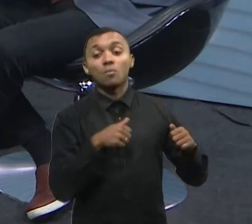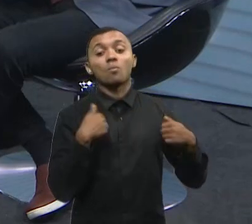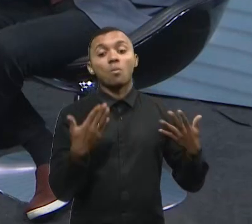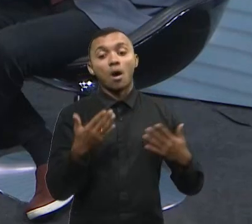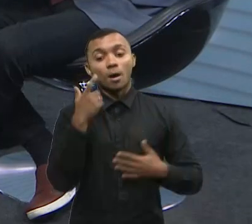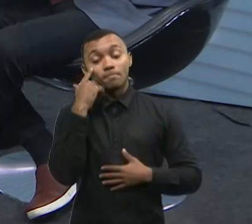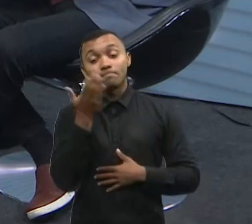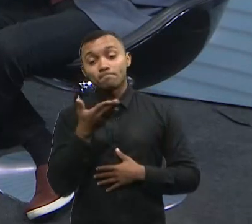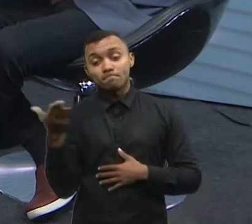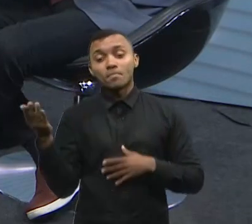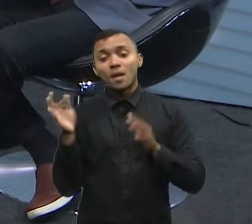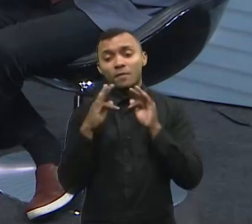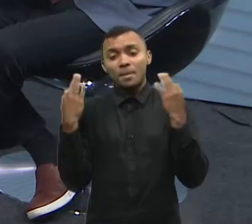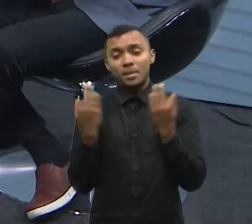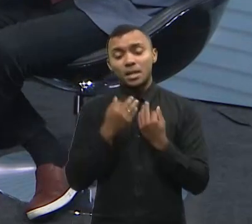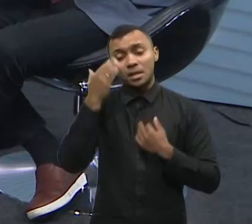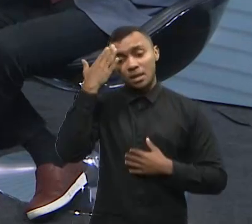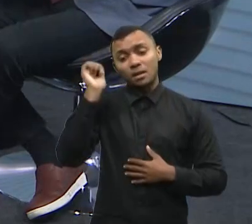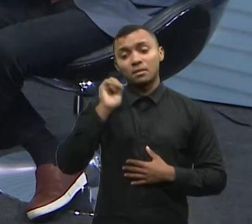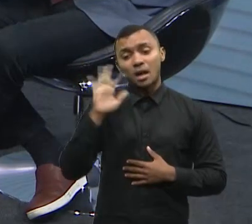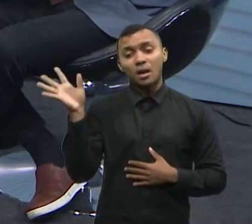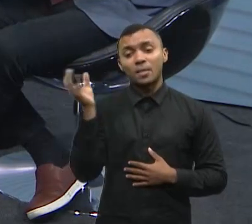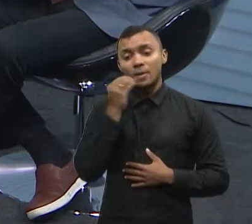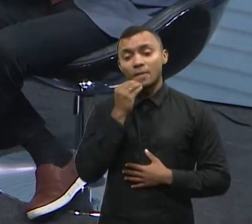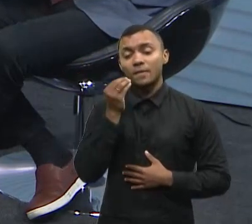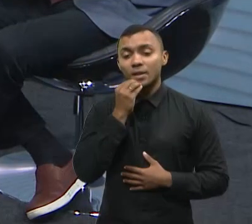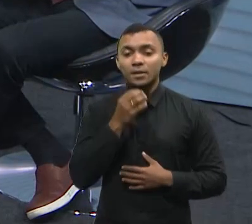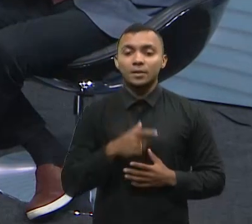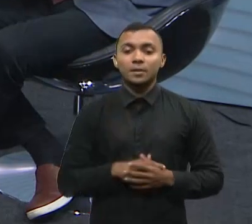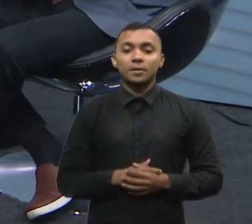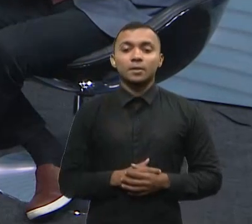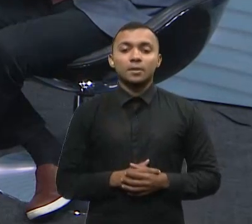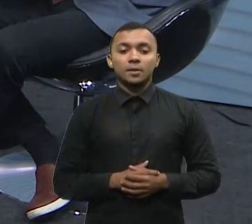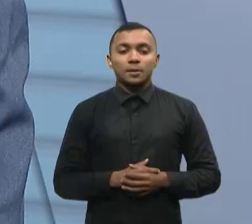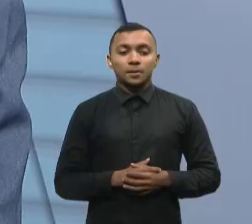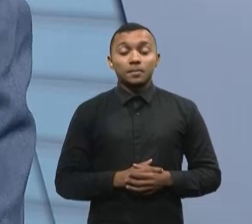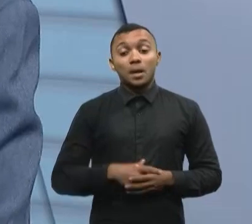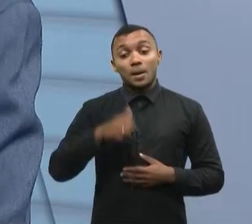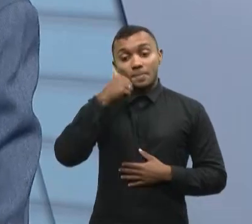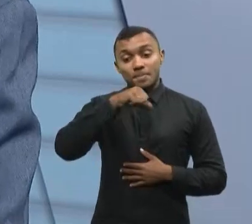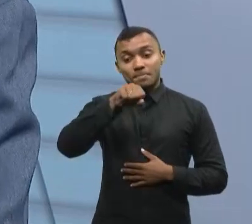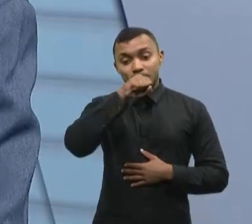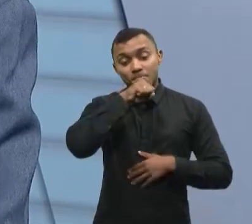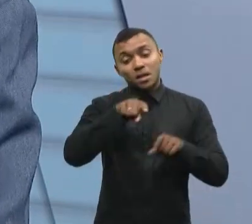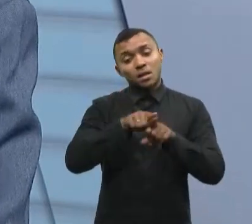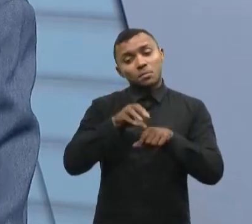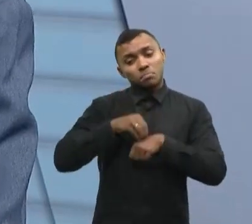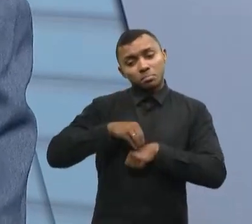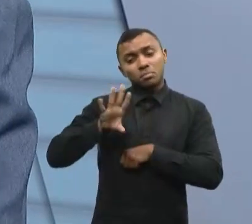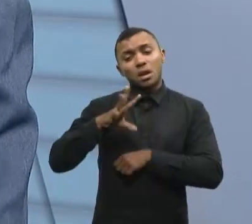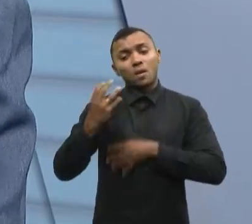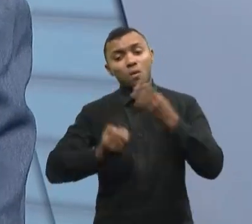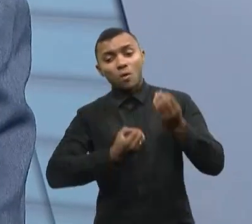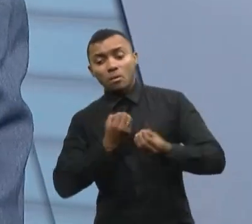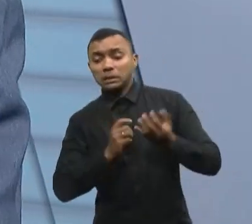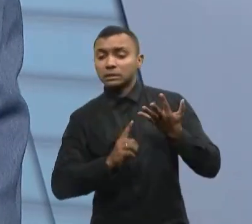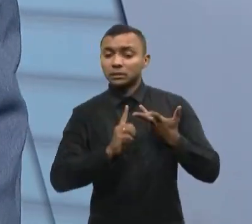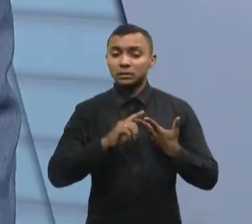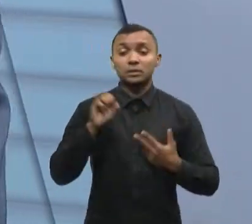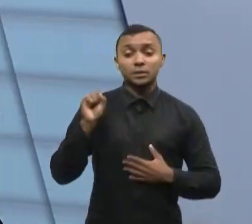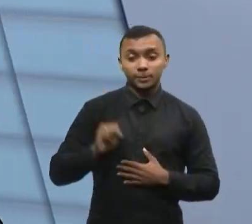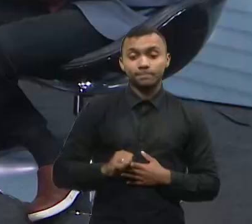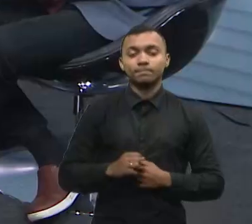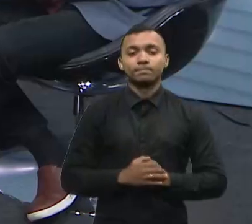famílias estão por dentro do que está acontecendo também. Importante. Legal. E a mãe também dá o feedback de como Sim. é que está. A gente